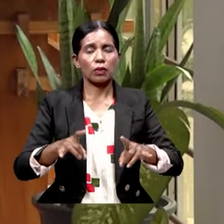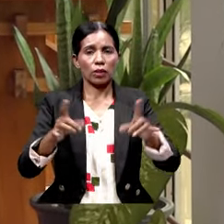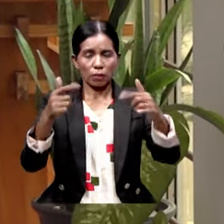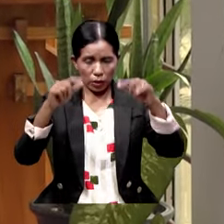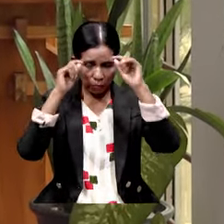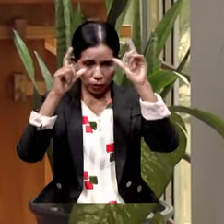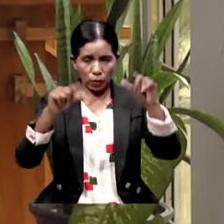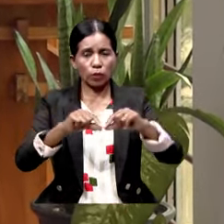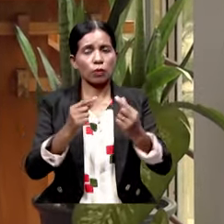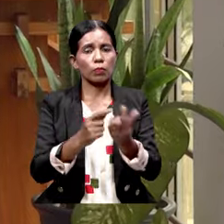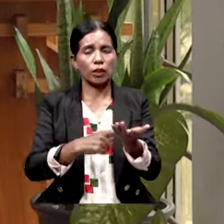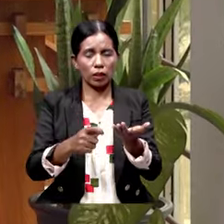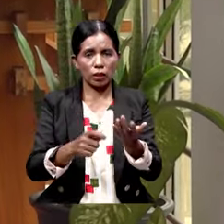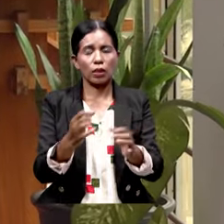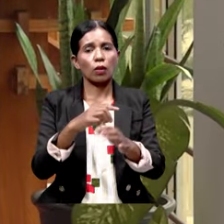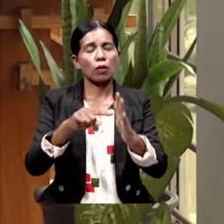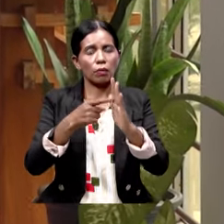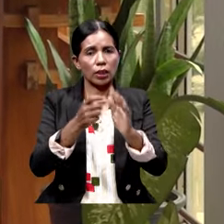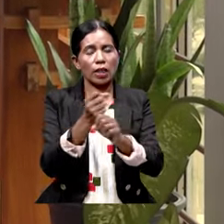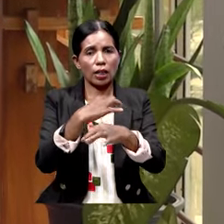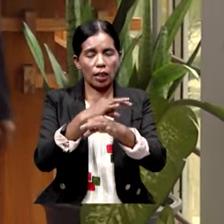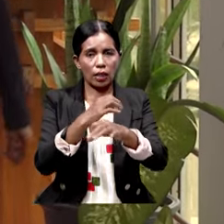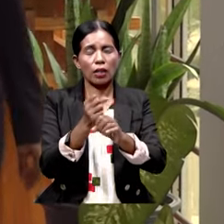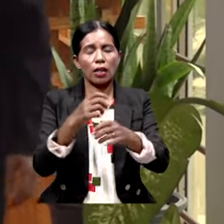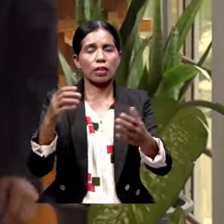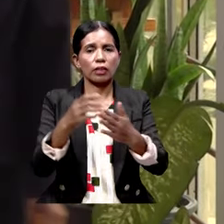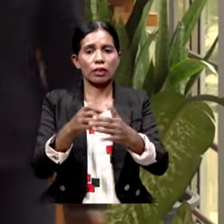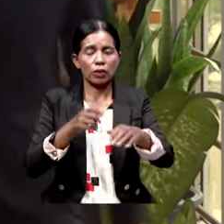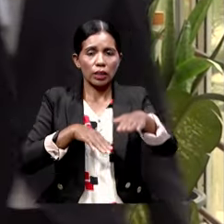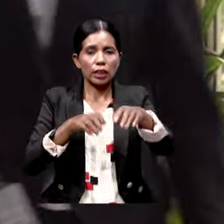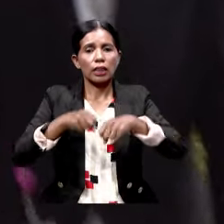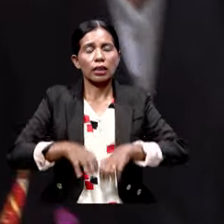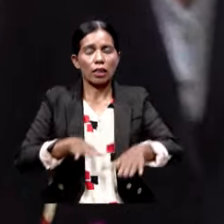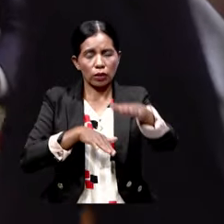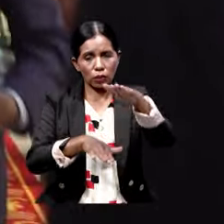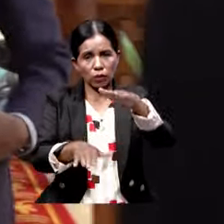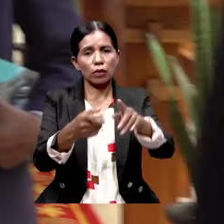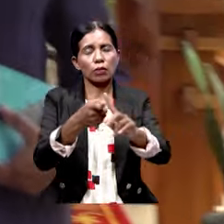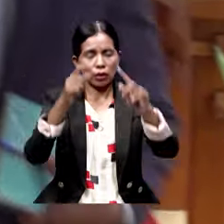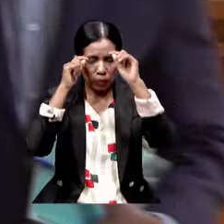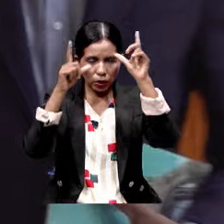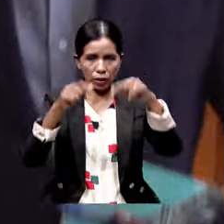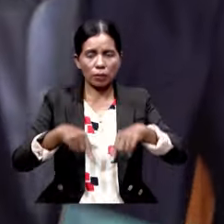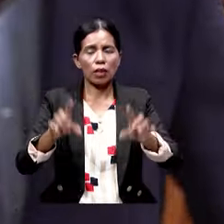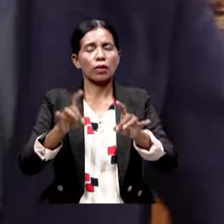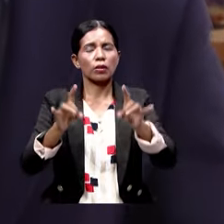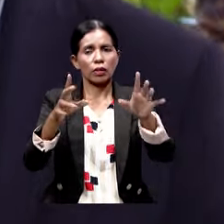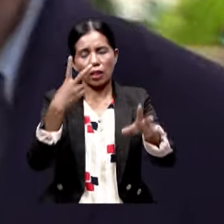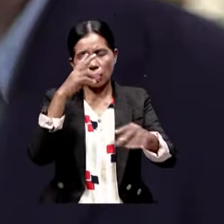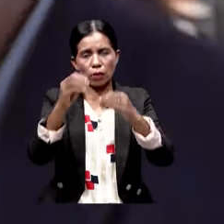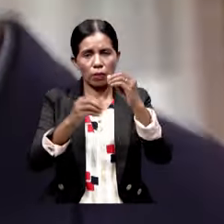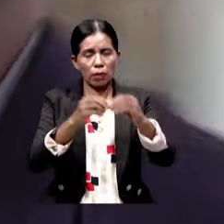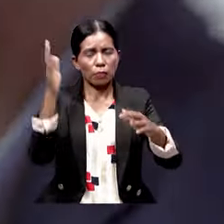Sira, seitou a instalação Tasiocos, o Timor-Leste da Austrália, onde soluciona o problema internet neve durante nessa preocupação